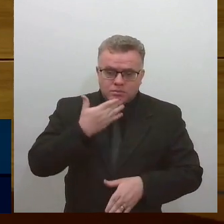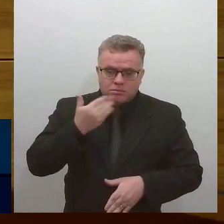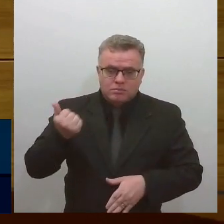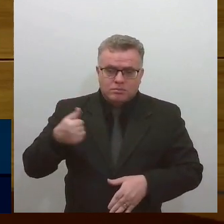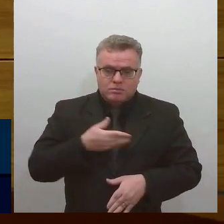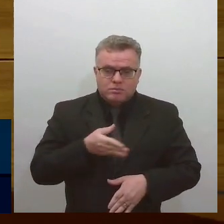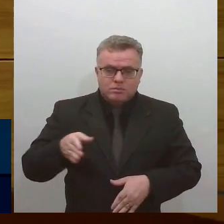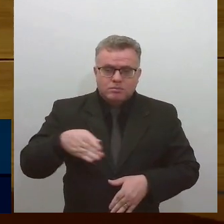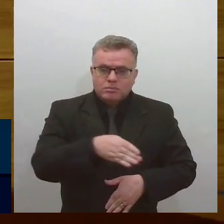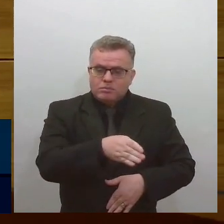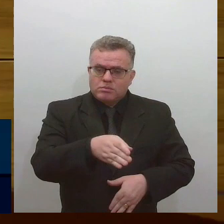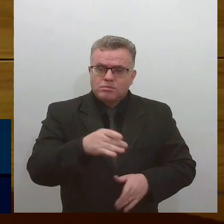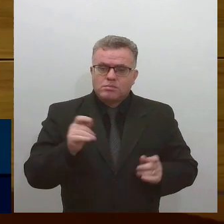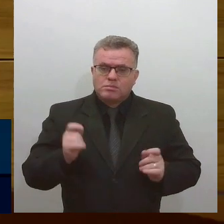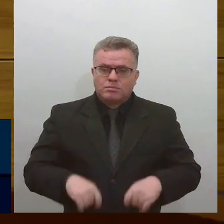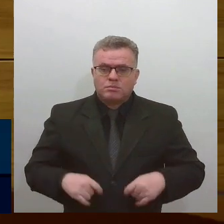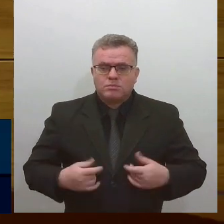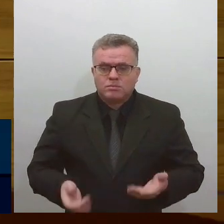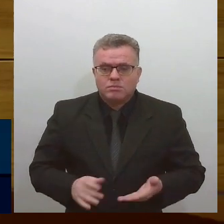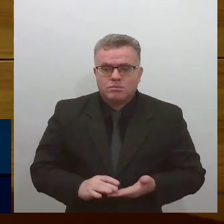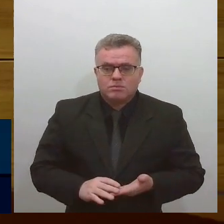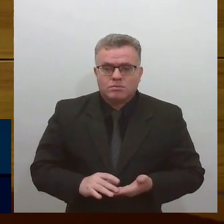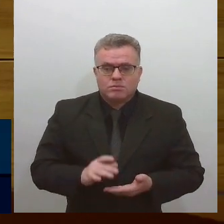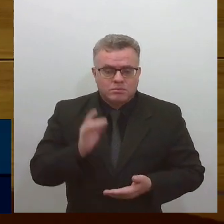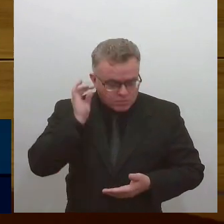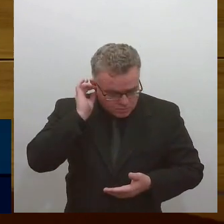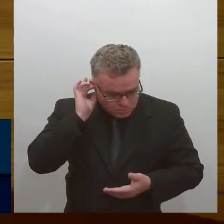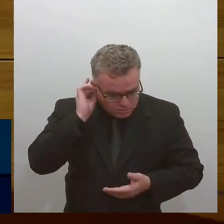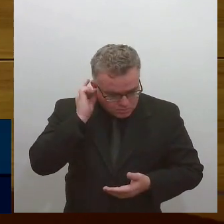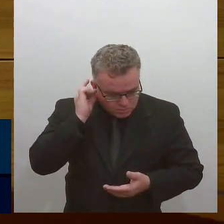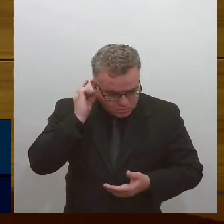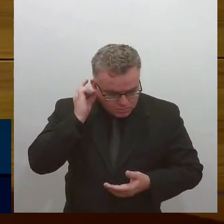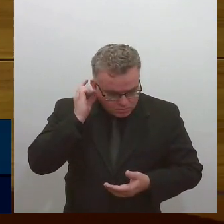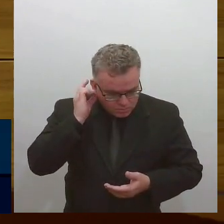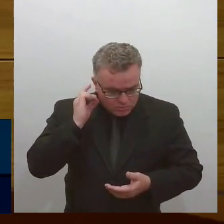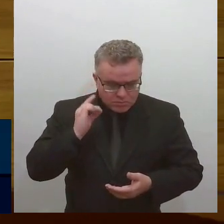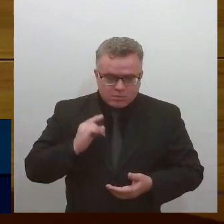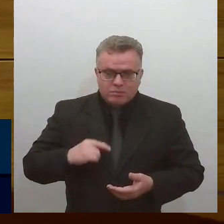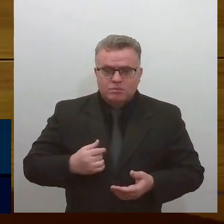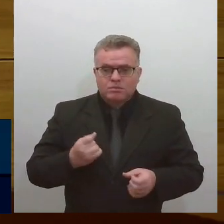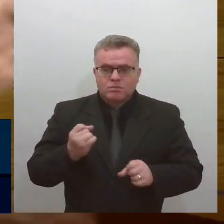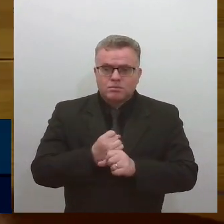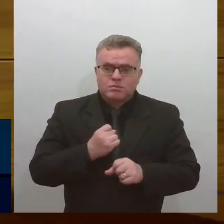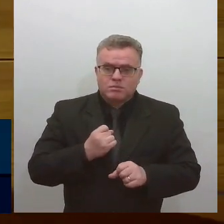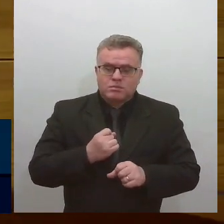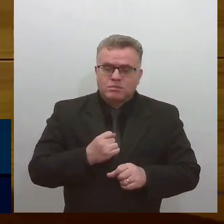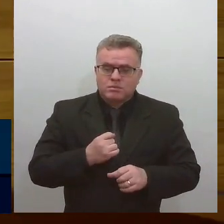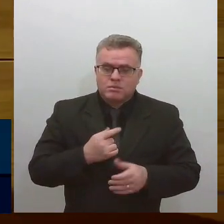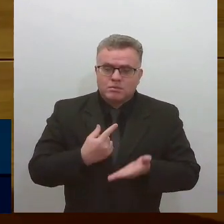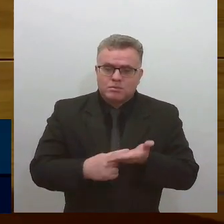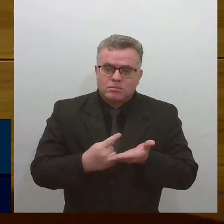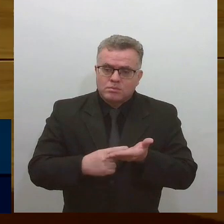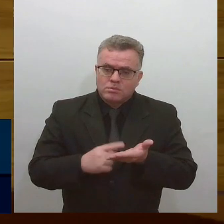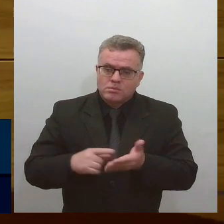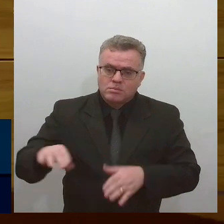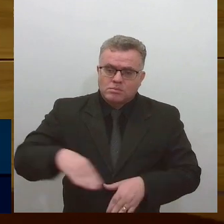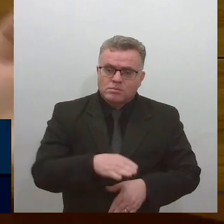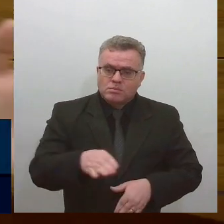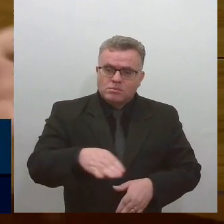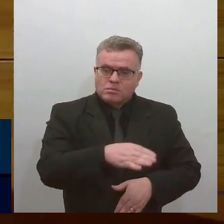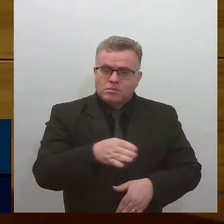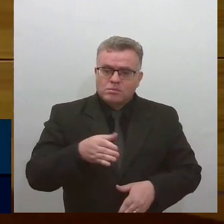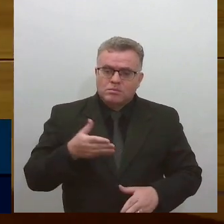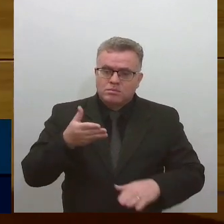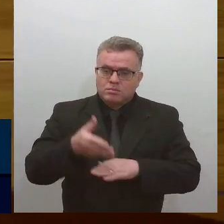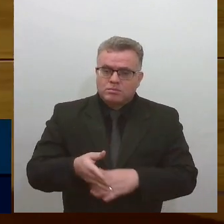passar mas também esteja propenso a criar atratividade para quem queira chegar na cidade distância e